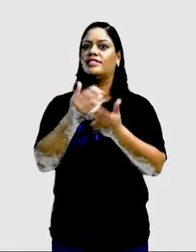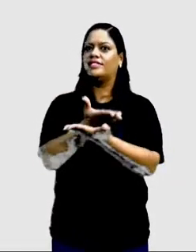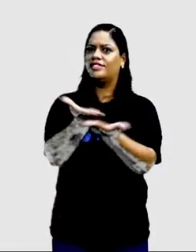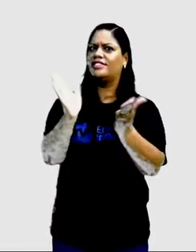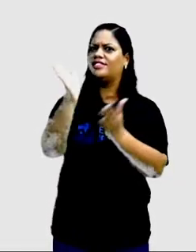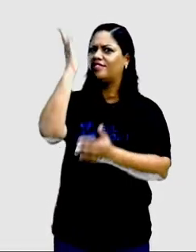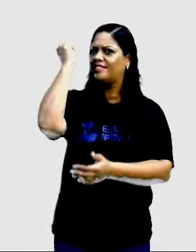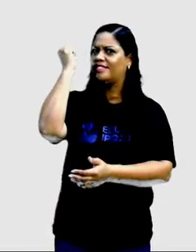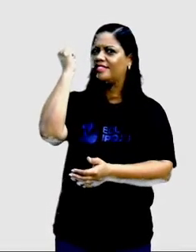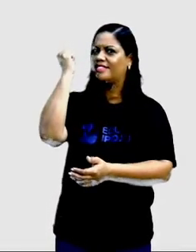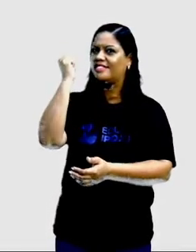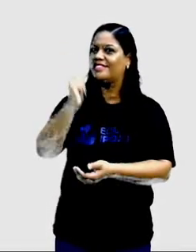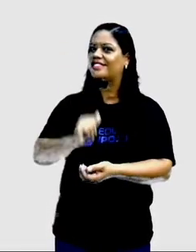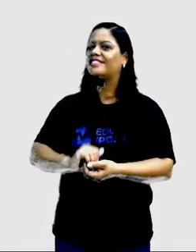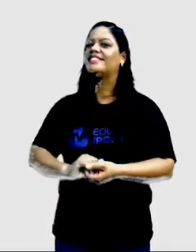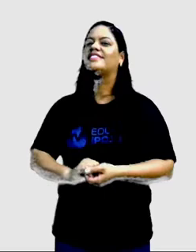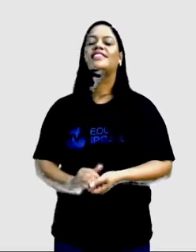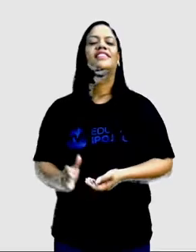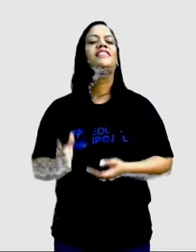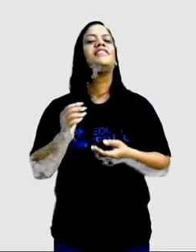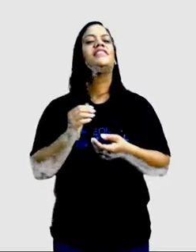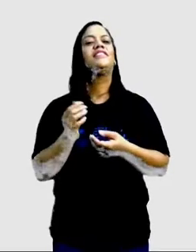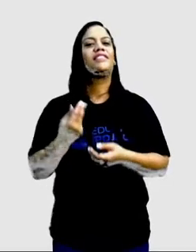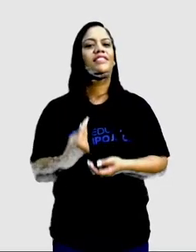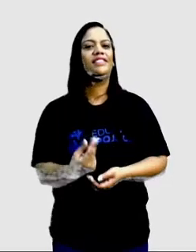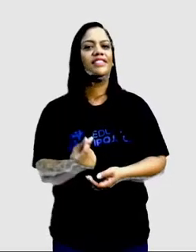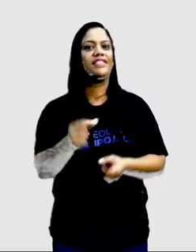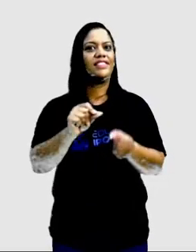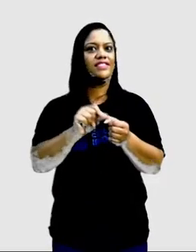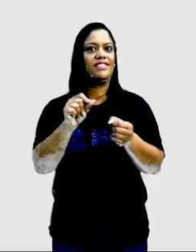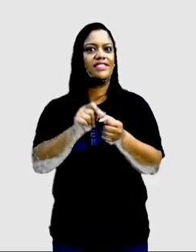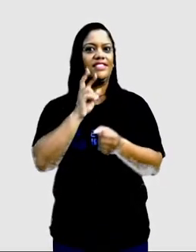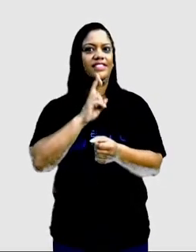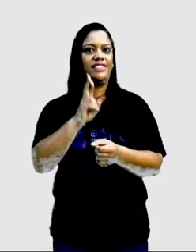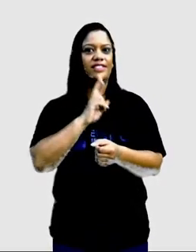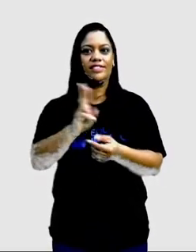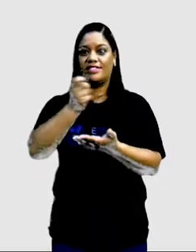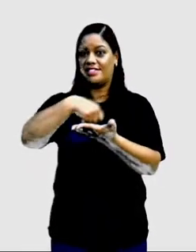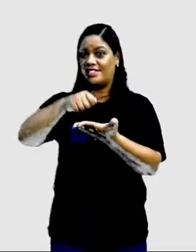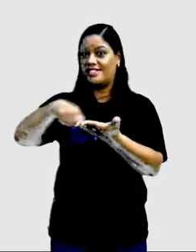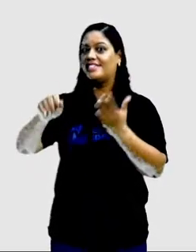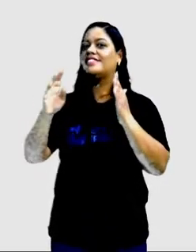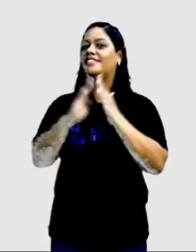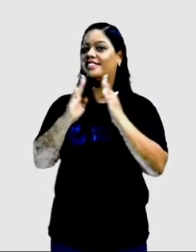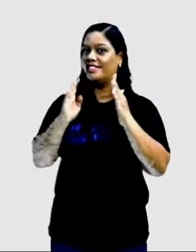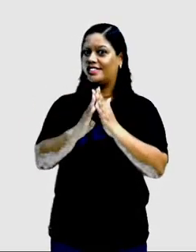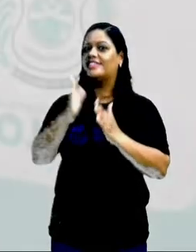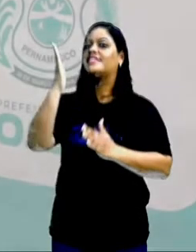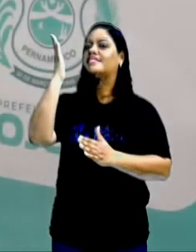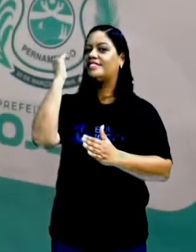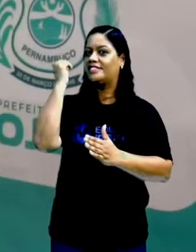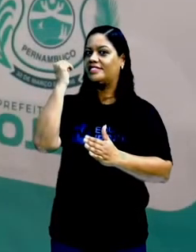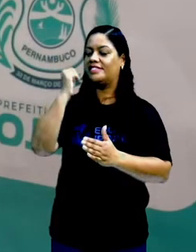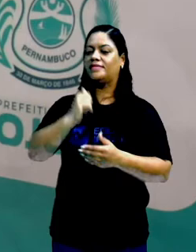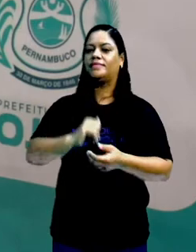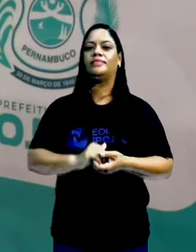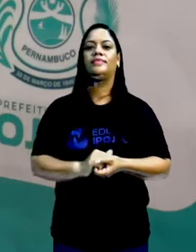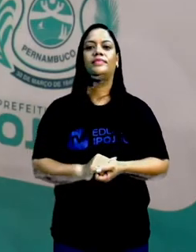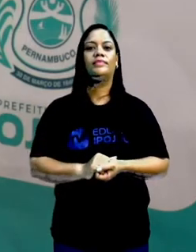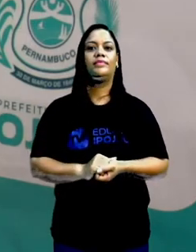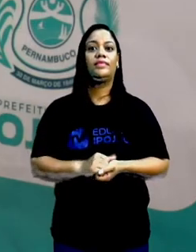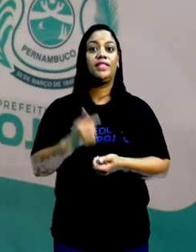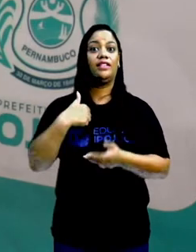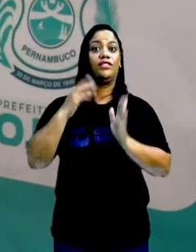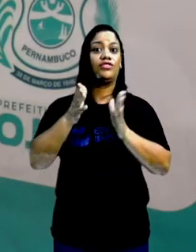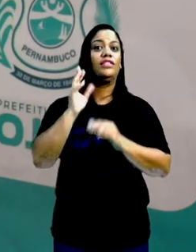aí? Então, vamos fazer as multiplicações no caderno para a gente descobrir. Vou contar